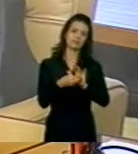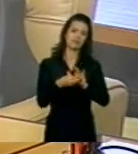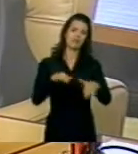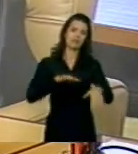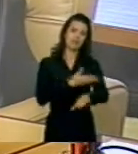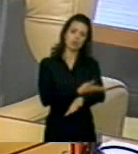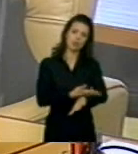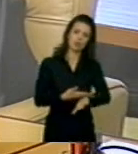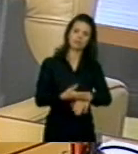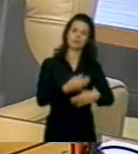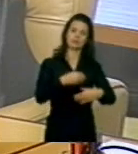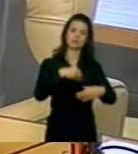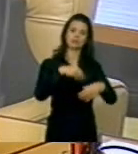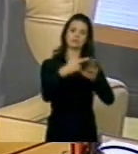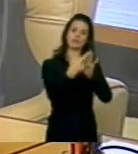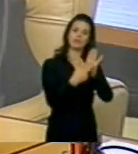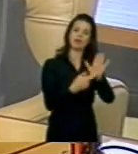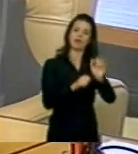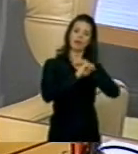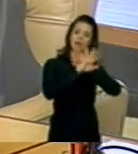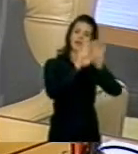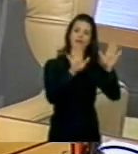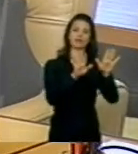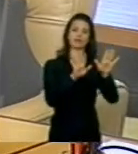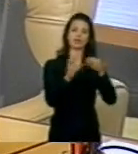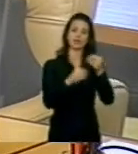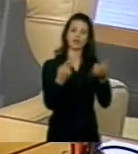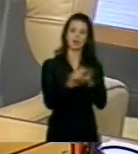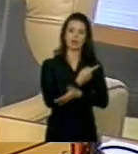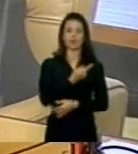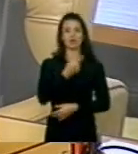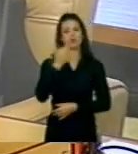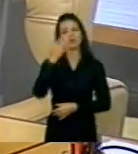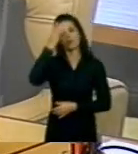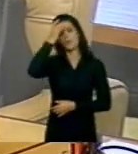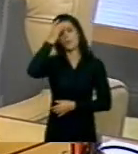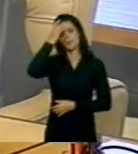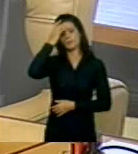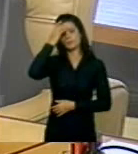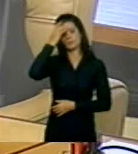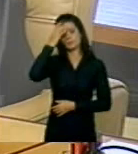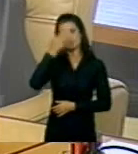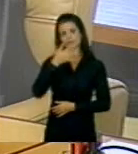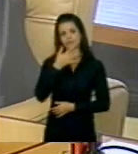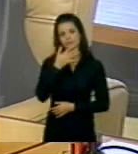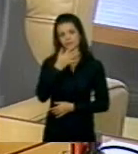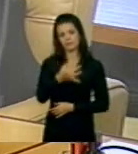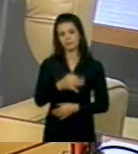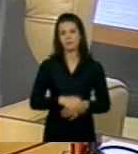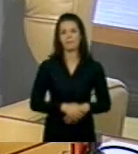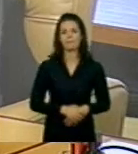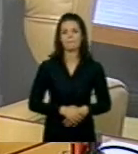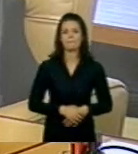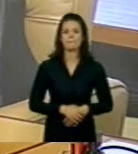regra explícita sobre a qual se realizou esse raciocínio lógico argumentativo. Dito